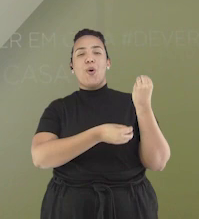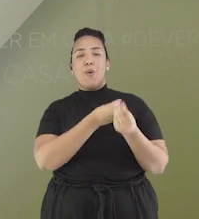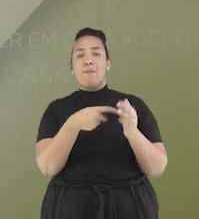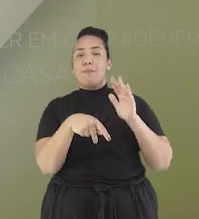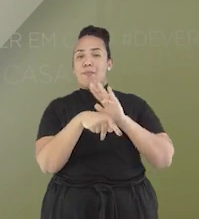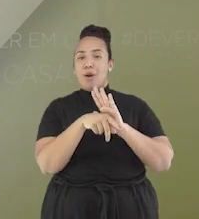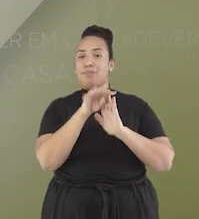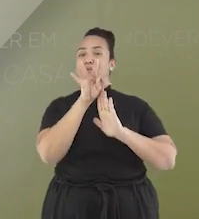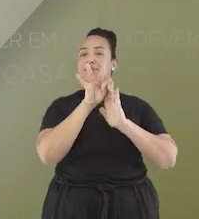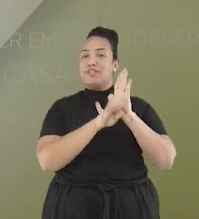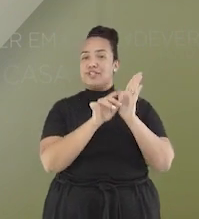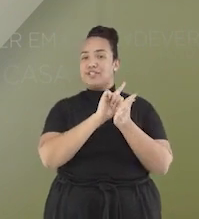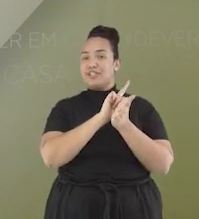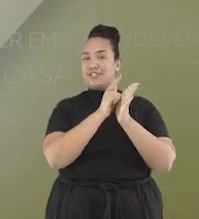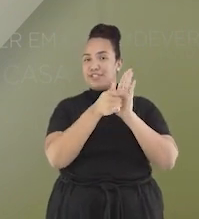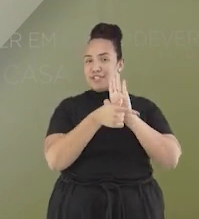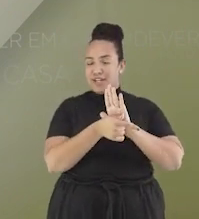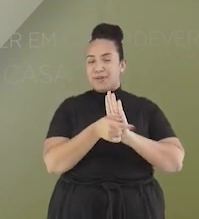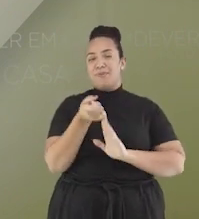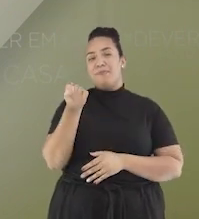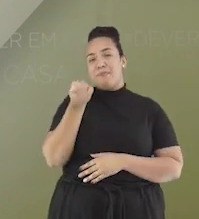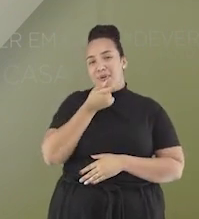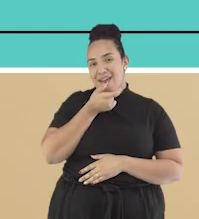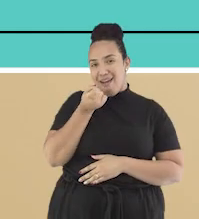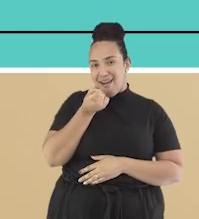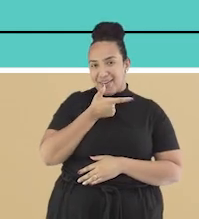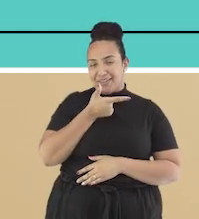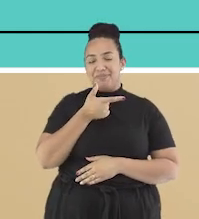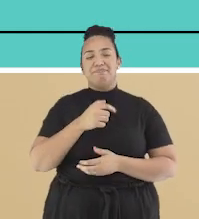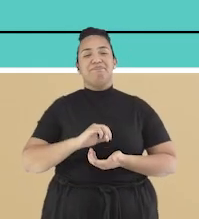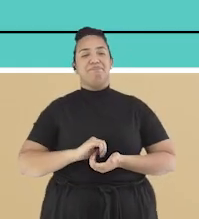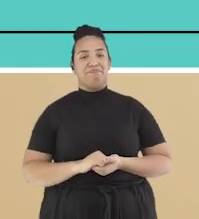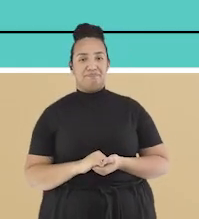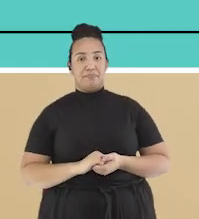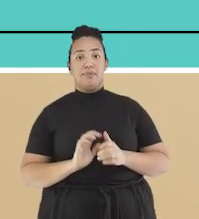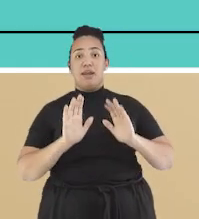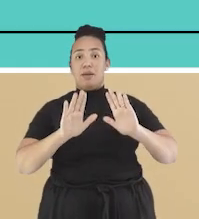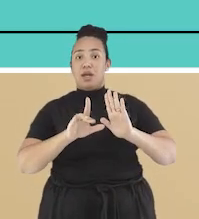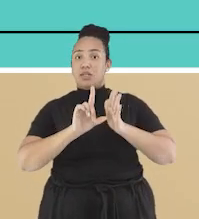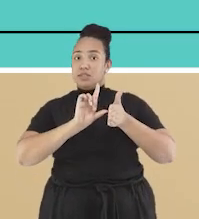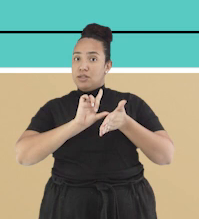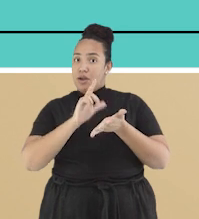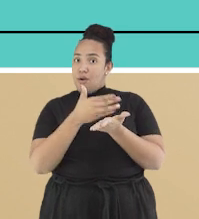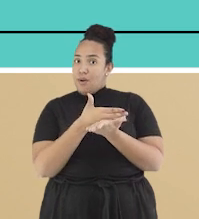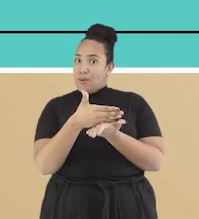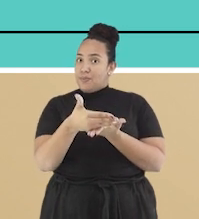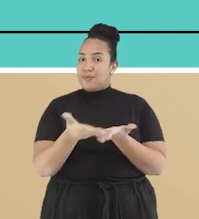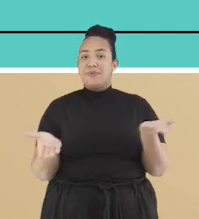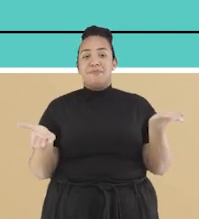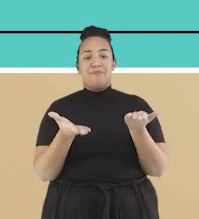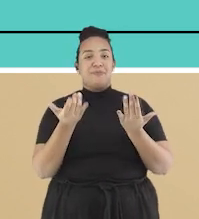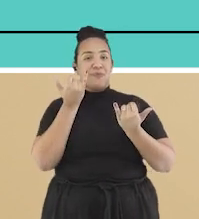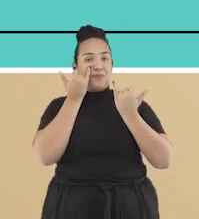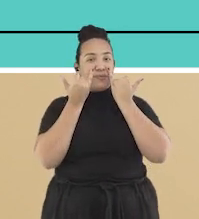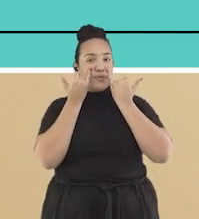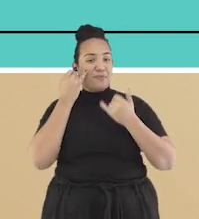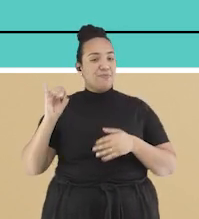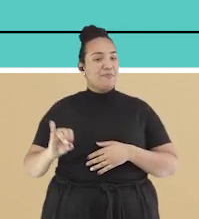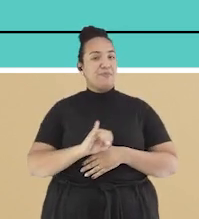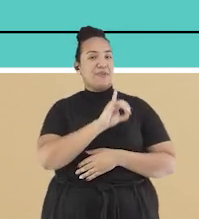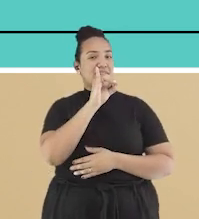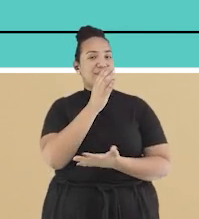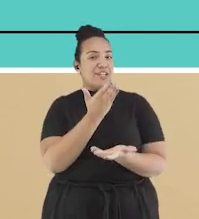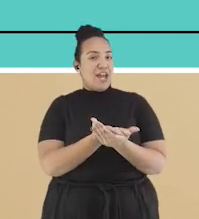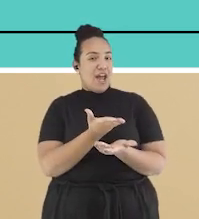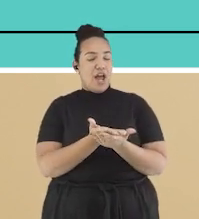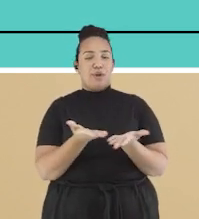do gênero textual piada. Mas antes de começar, eu vou passar algumas informações sobre a aula